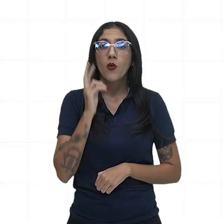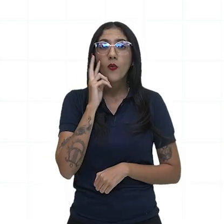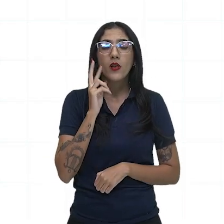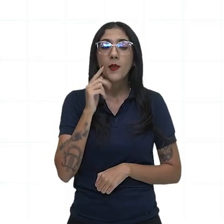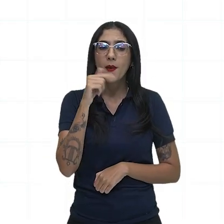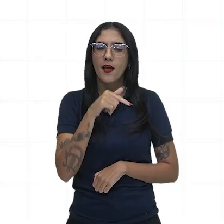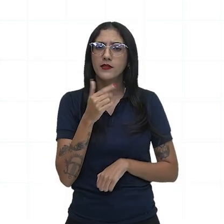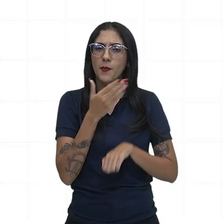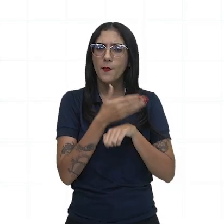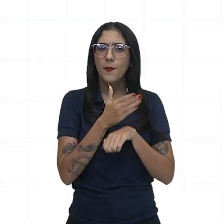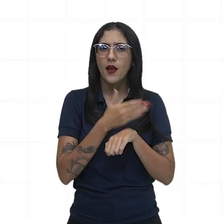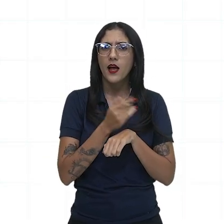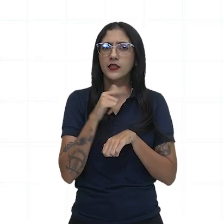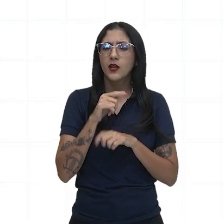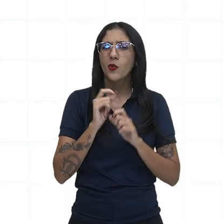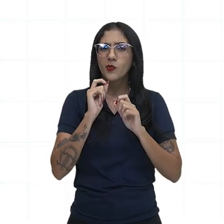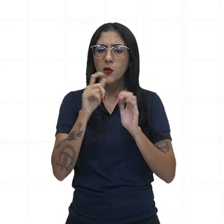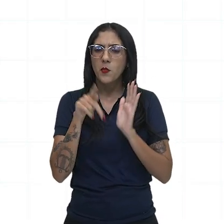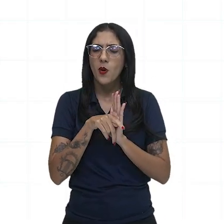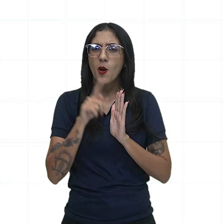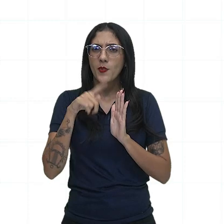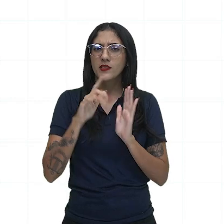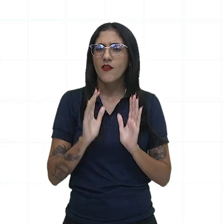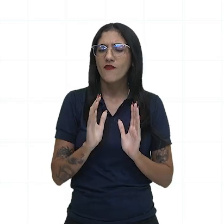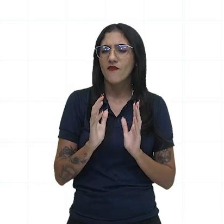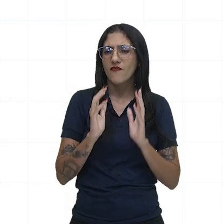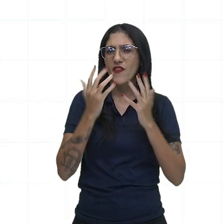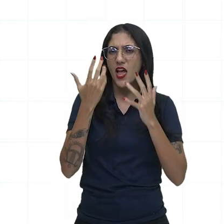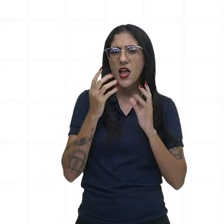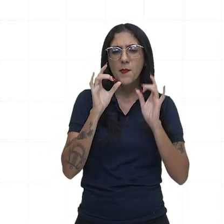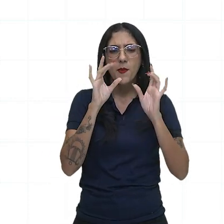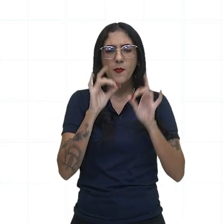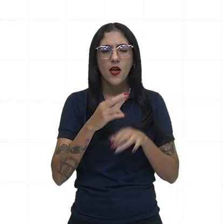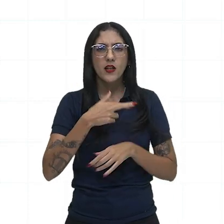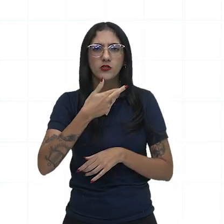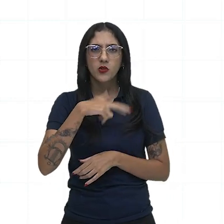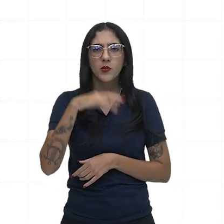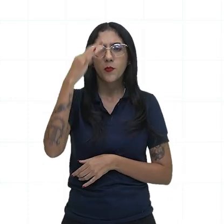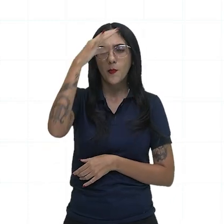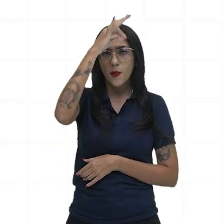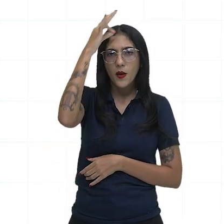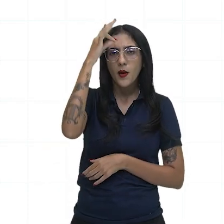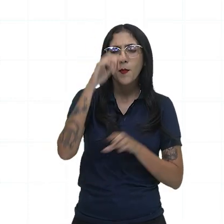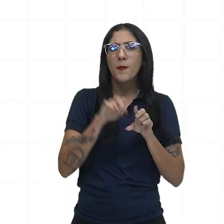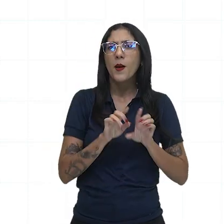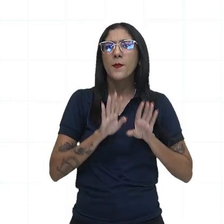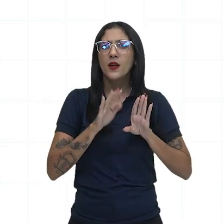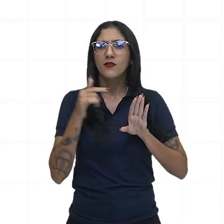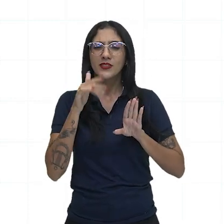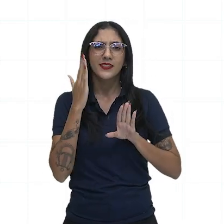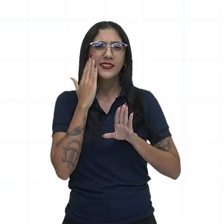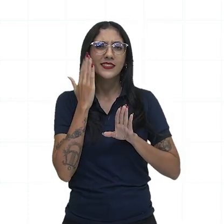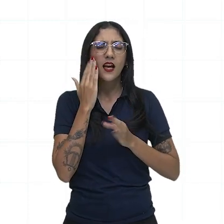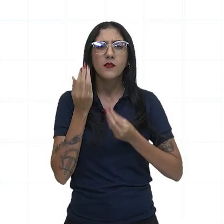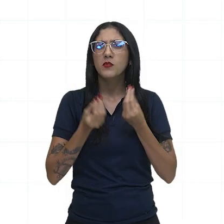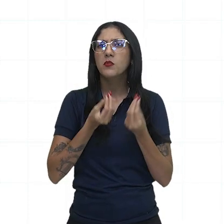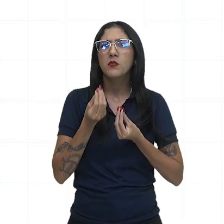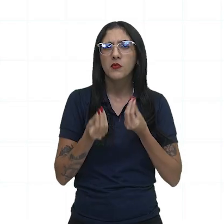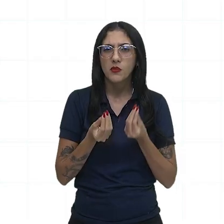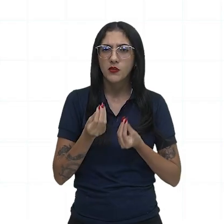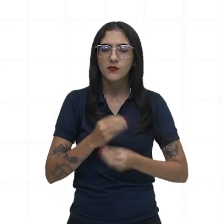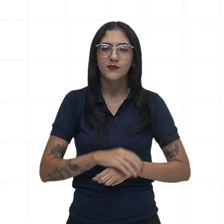ela faz parte aí desses festejos ao glorioso São Sebastião, vocês sabem em que momento ele acontece? Então, olha aqui para